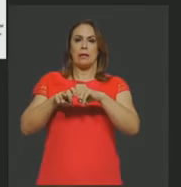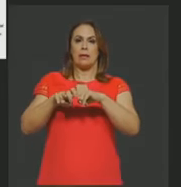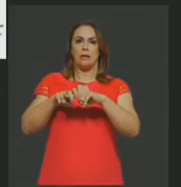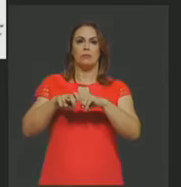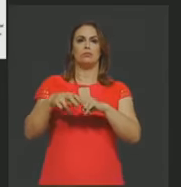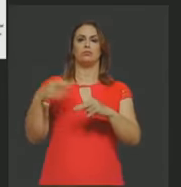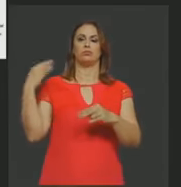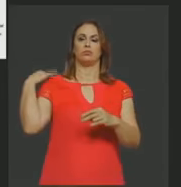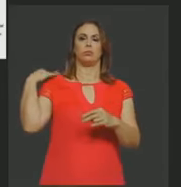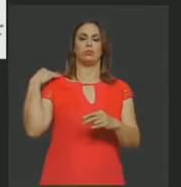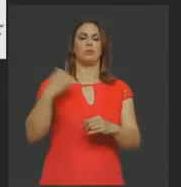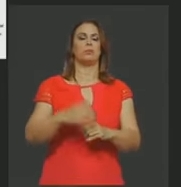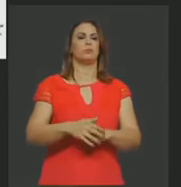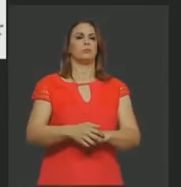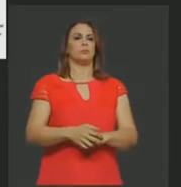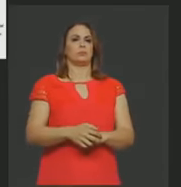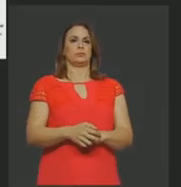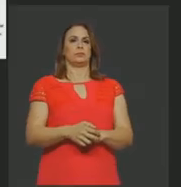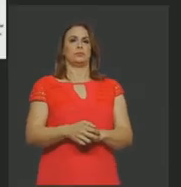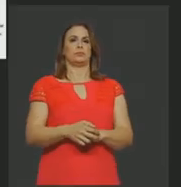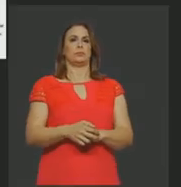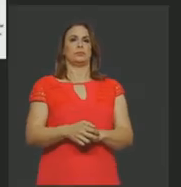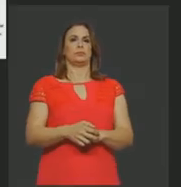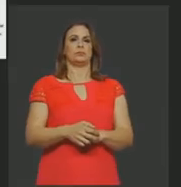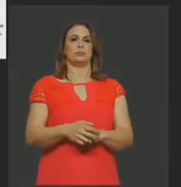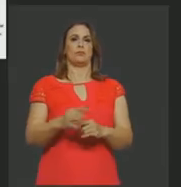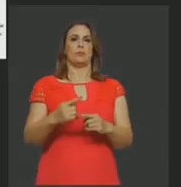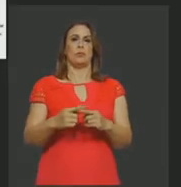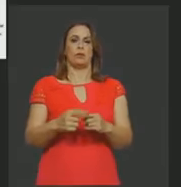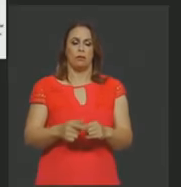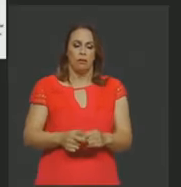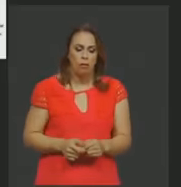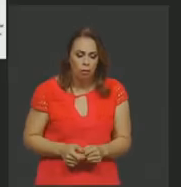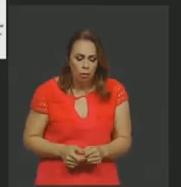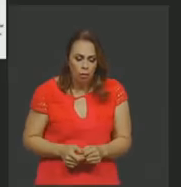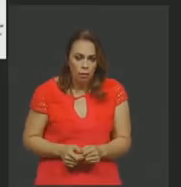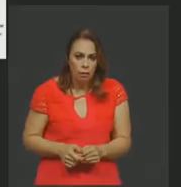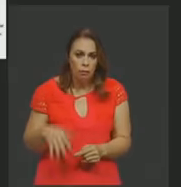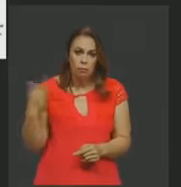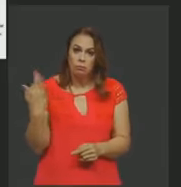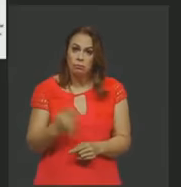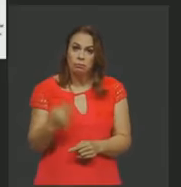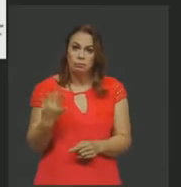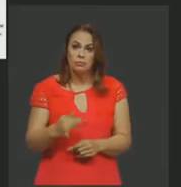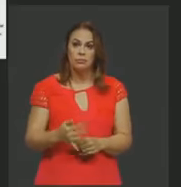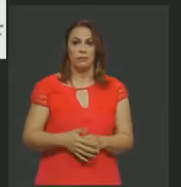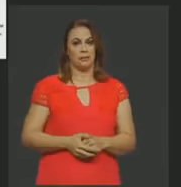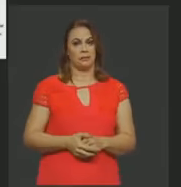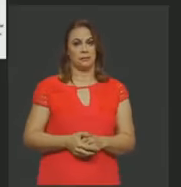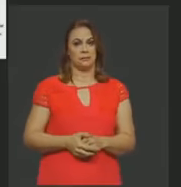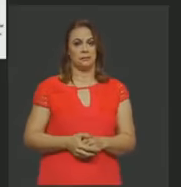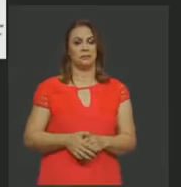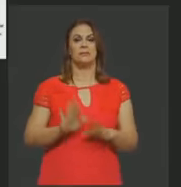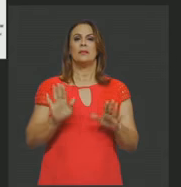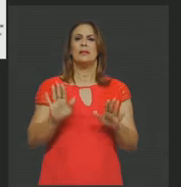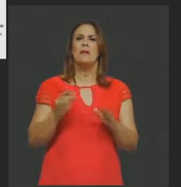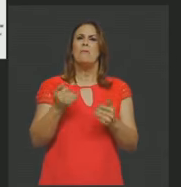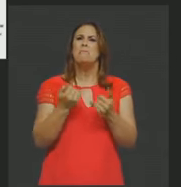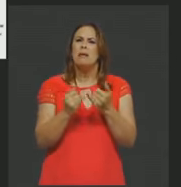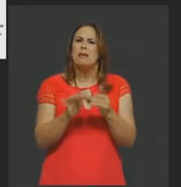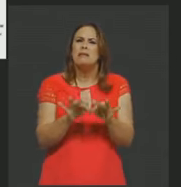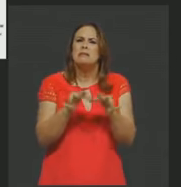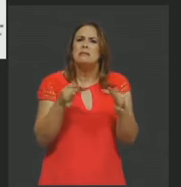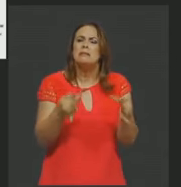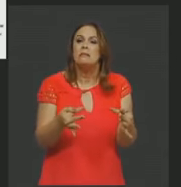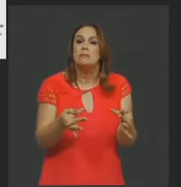né? Então, essas posições corretas parecem uma coisa simples, mas ao longo dos anos isso vai se acumulando e depois você